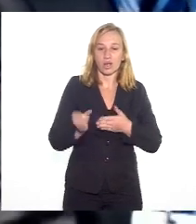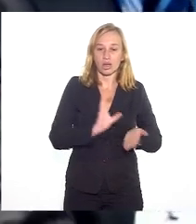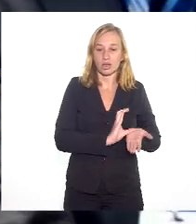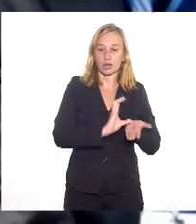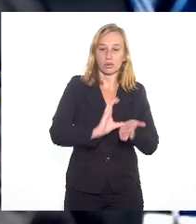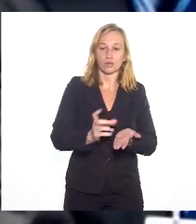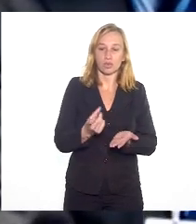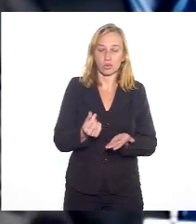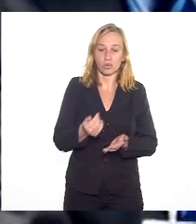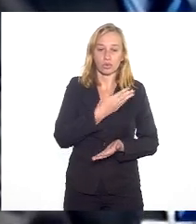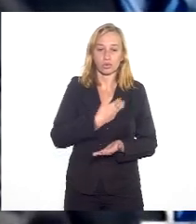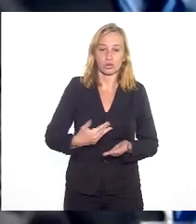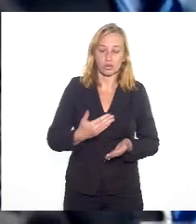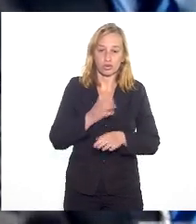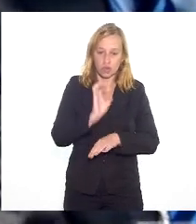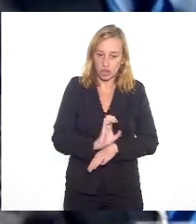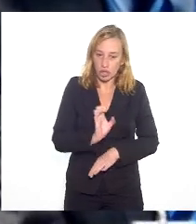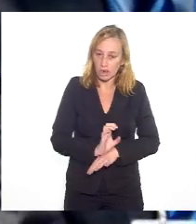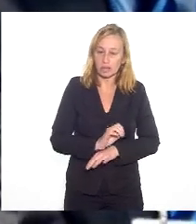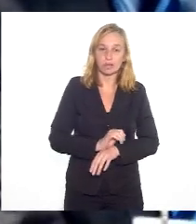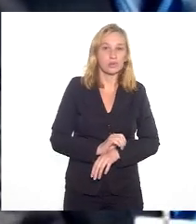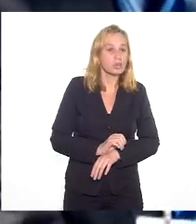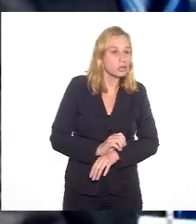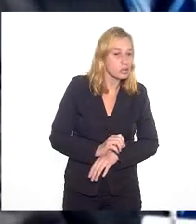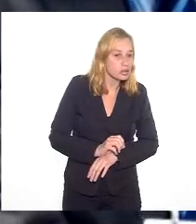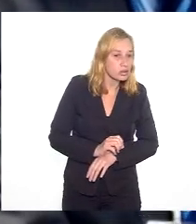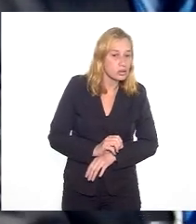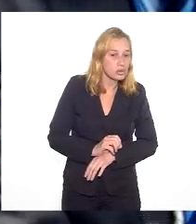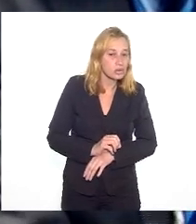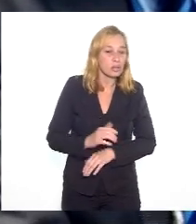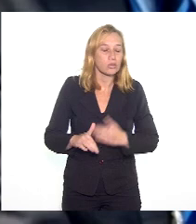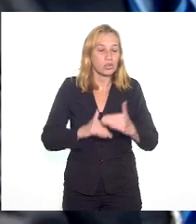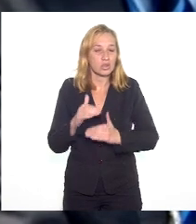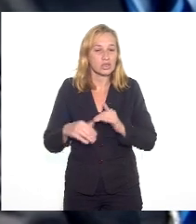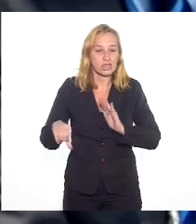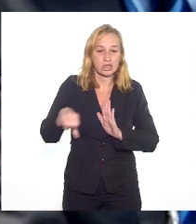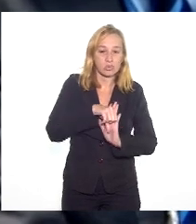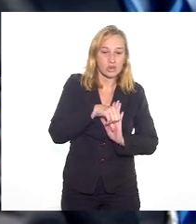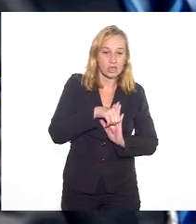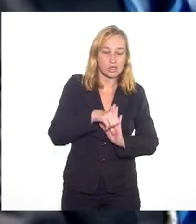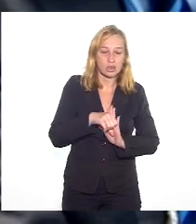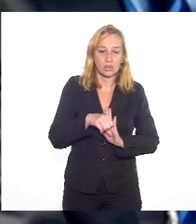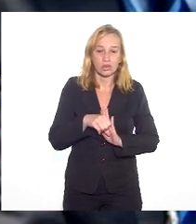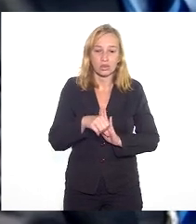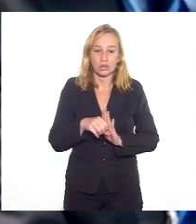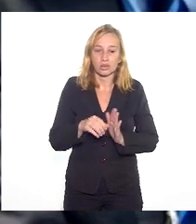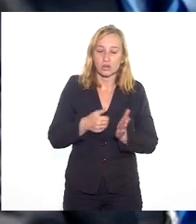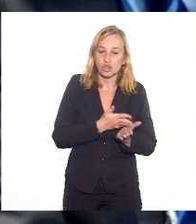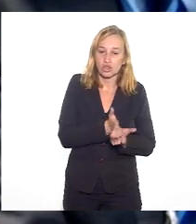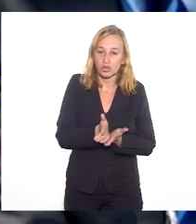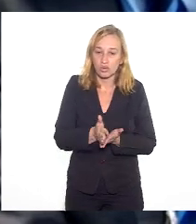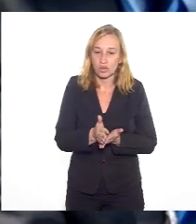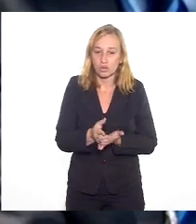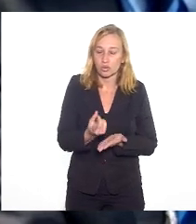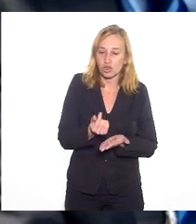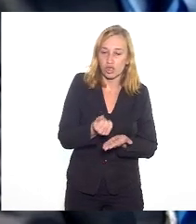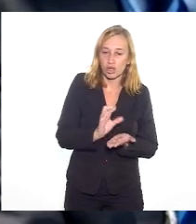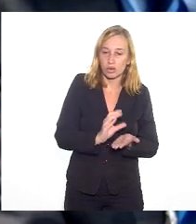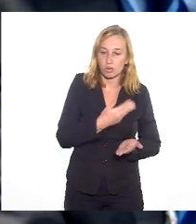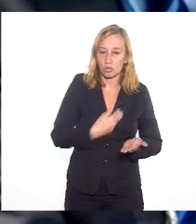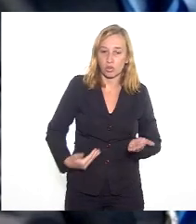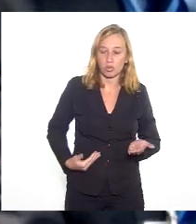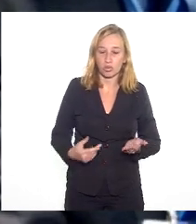inclusive vedar a extração de recursos públicos para entidades que sejam alvo de processo criminal relacionado à má gestão, corrupção, desvio de recursos públicos, crimes